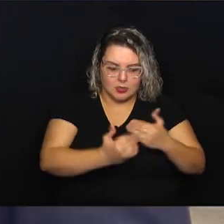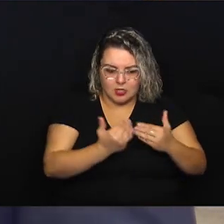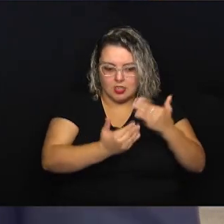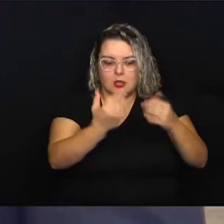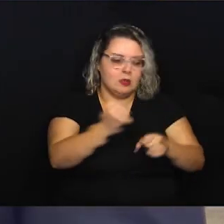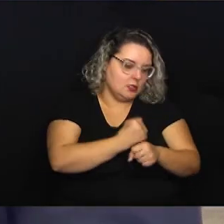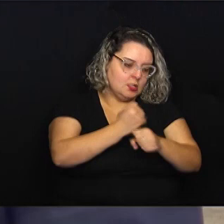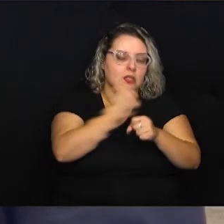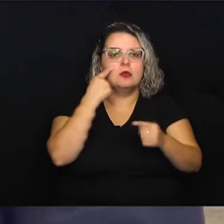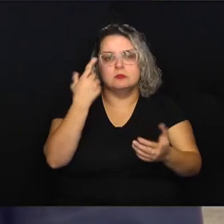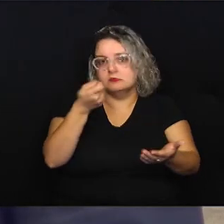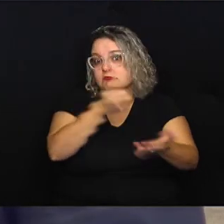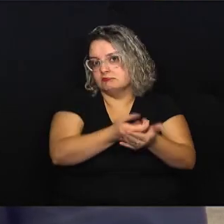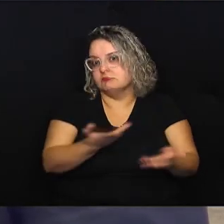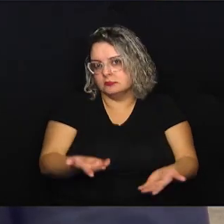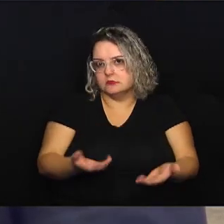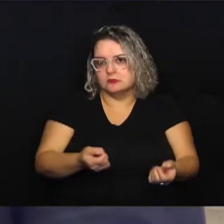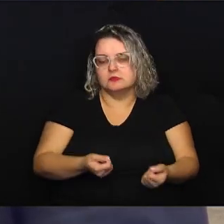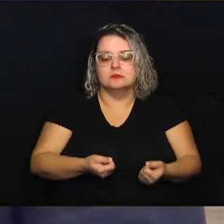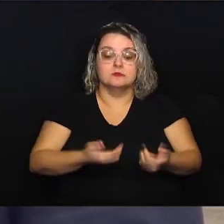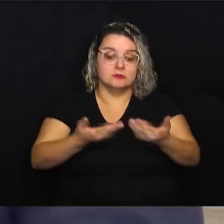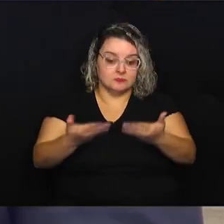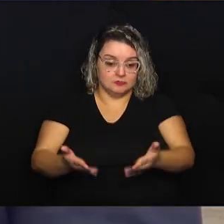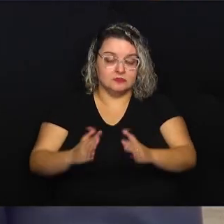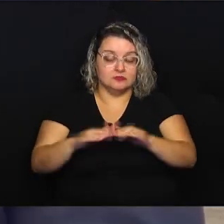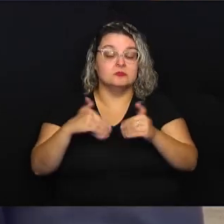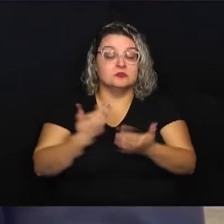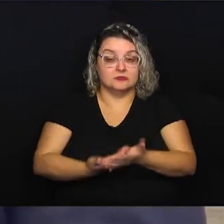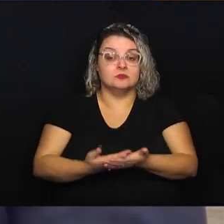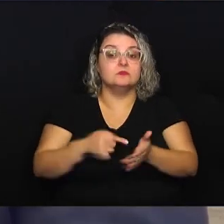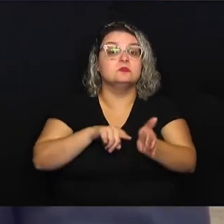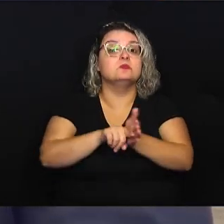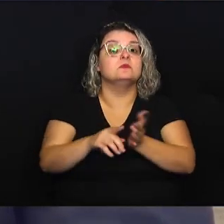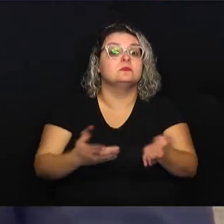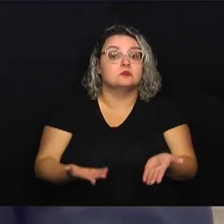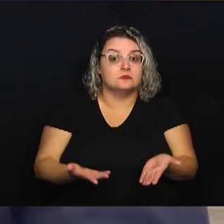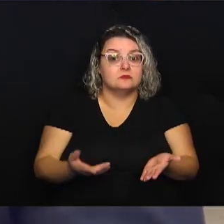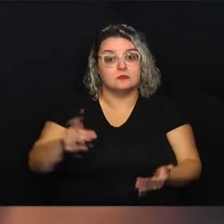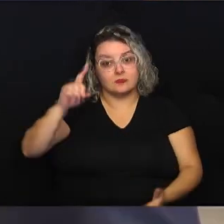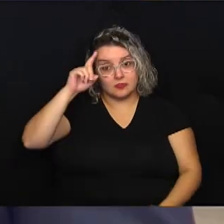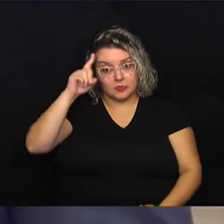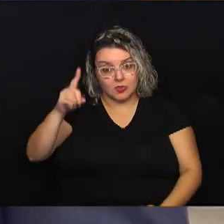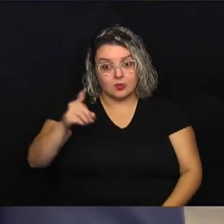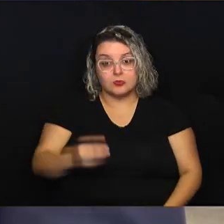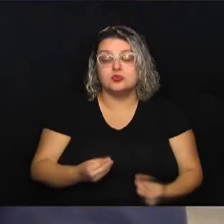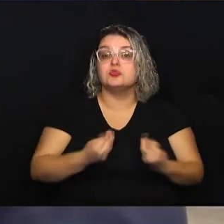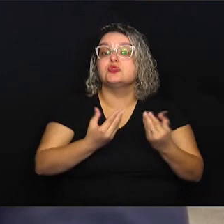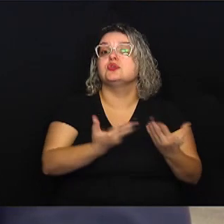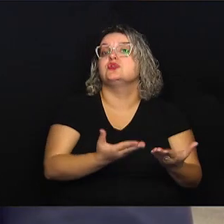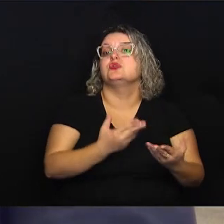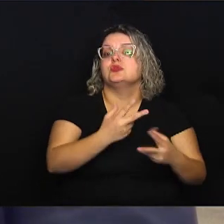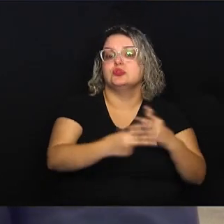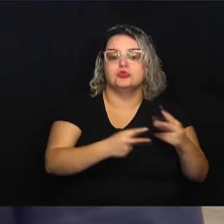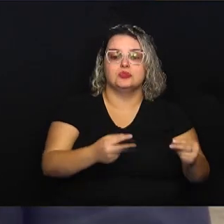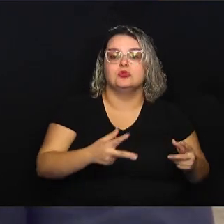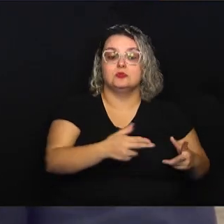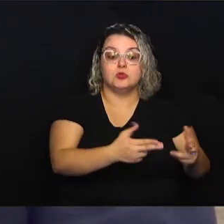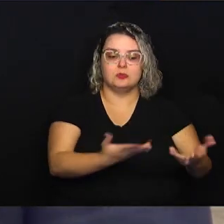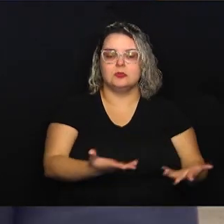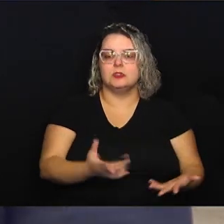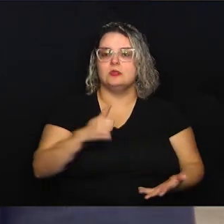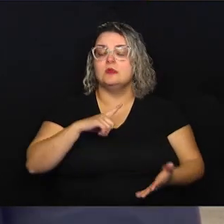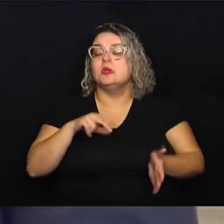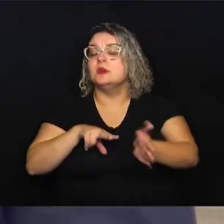idealizado. Então eu apresentei um requerimento questionando a data da entrega, né, se vai existir o